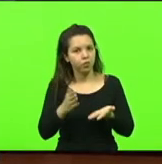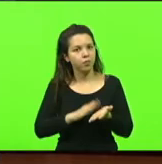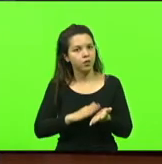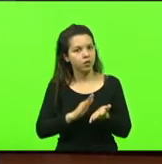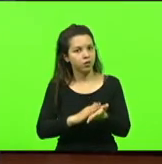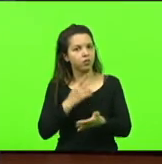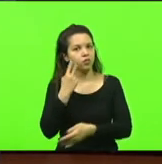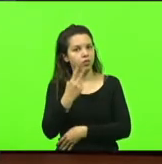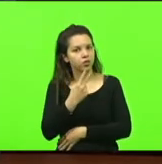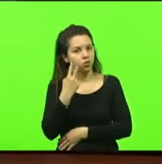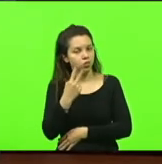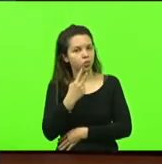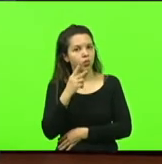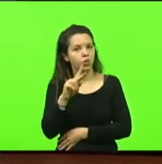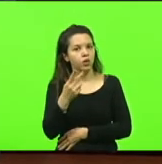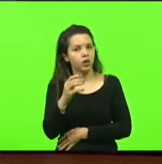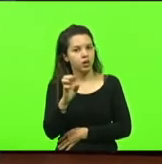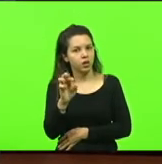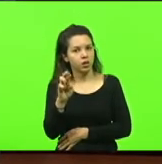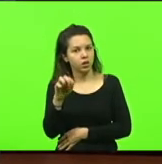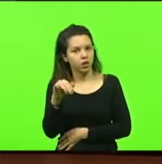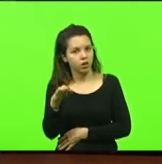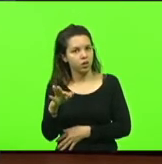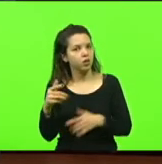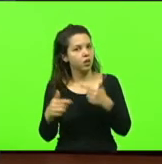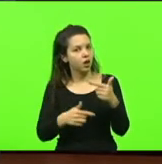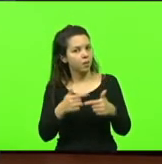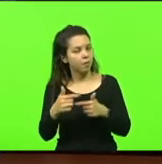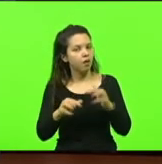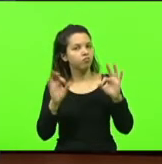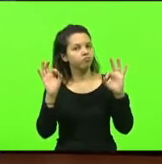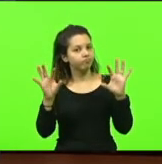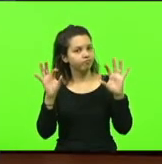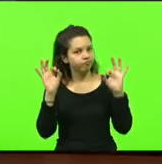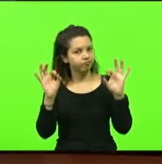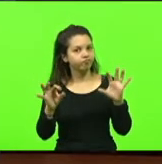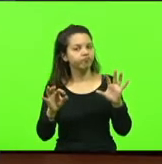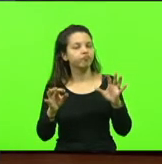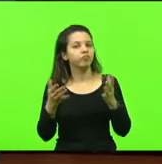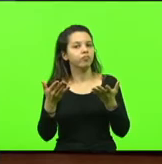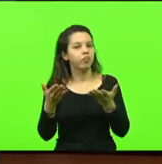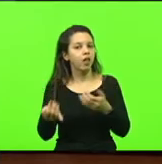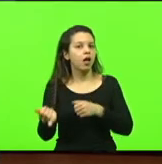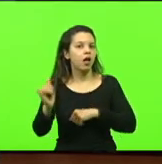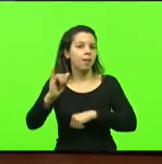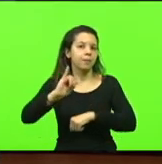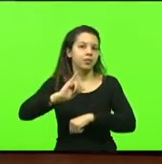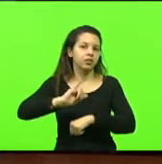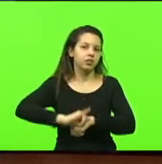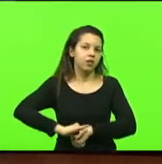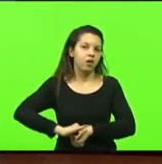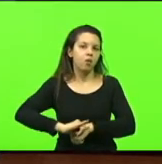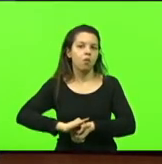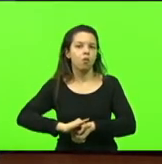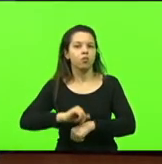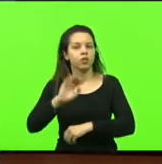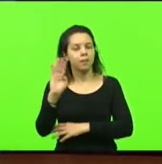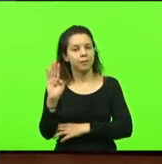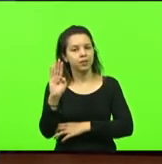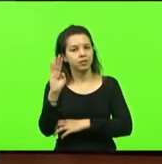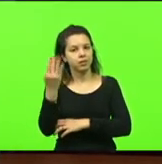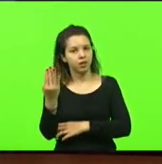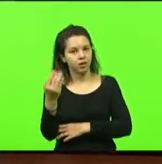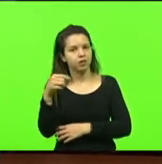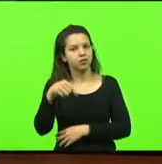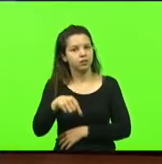Henrique pelo trabalho extraordinário que está fazendo lá na capital catarinense da Madeira. Então, isso é